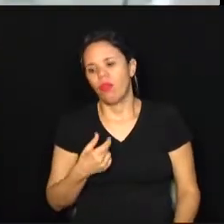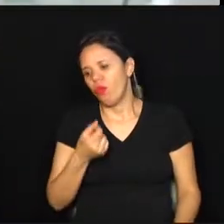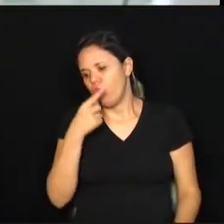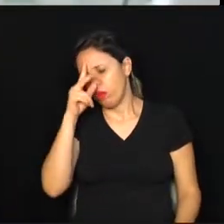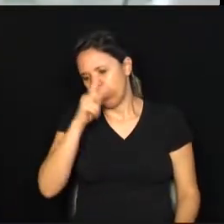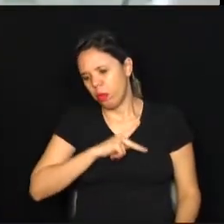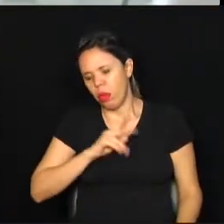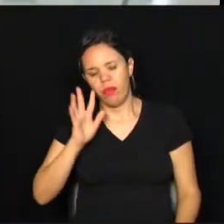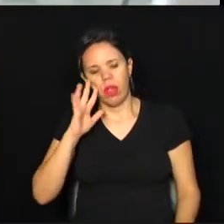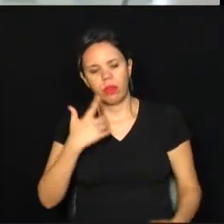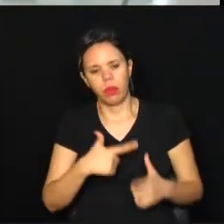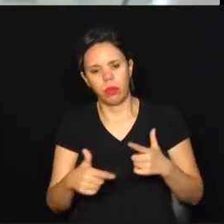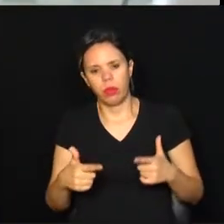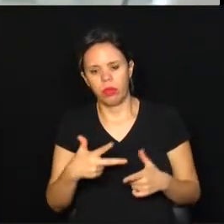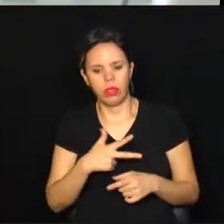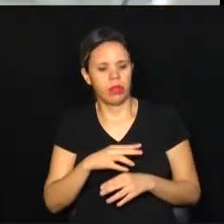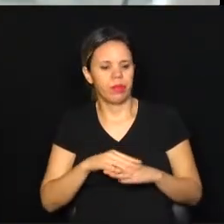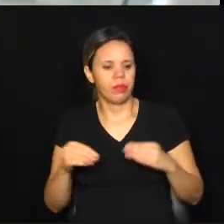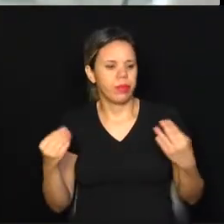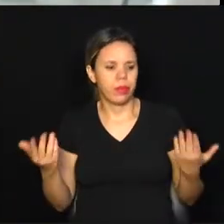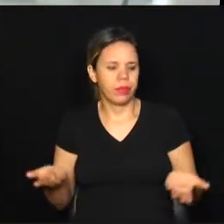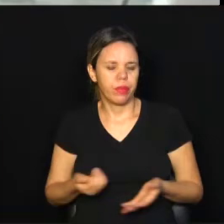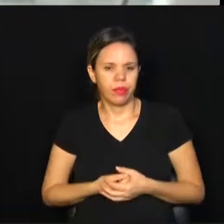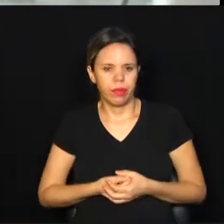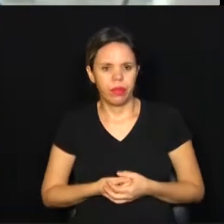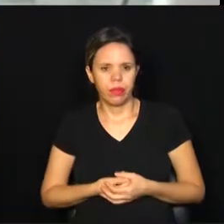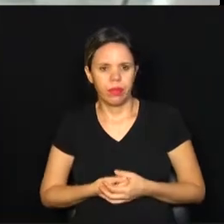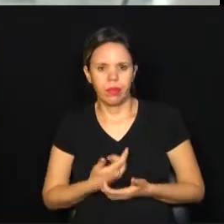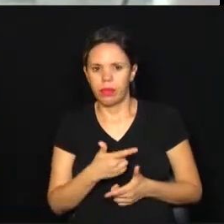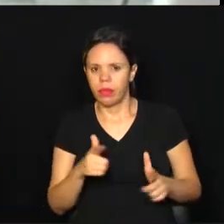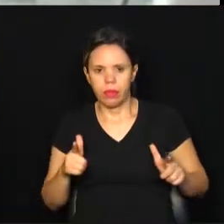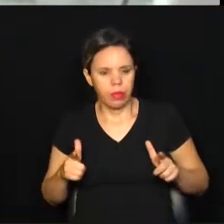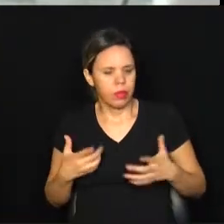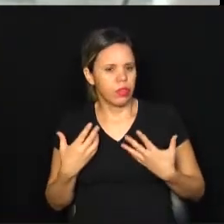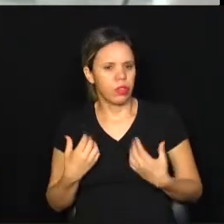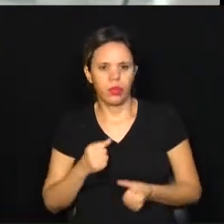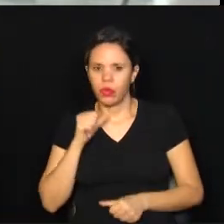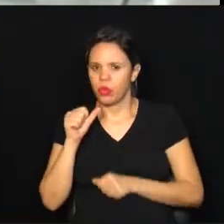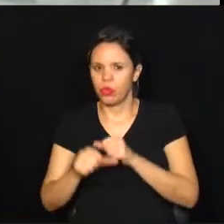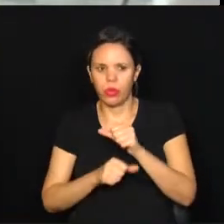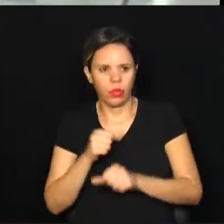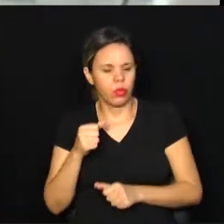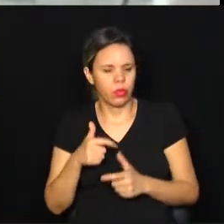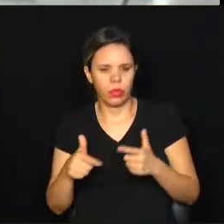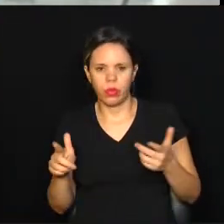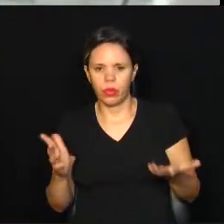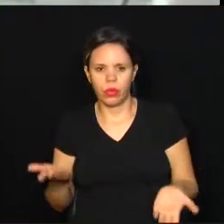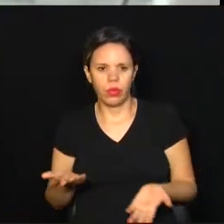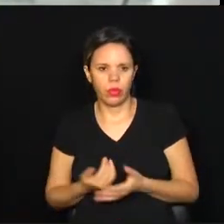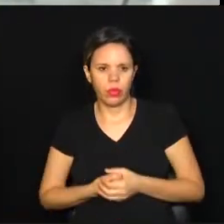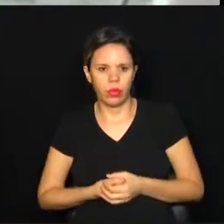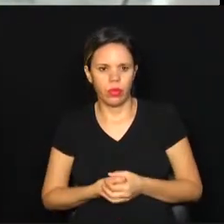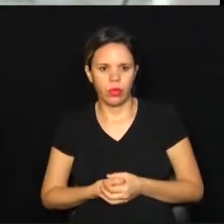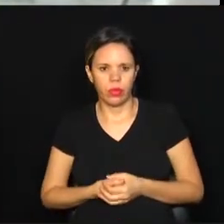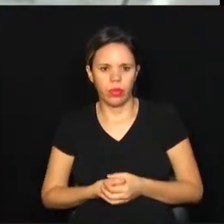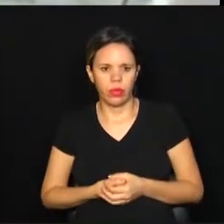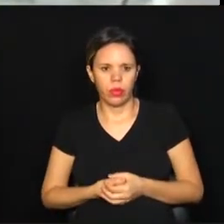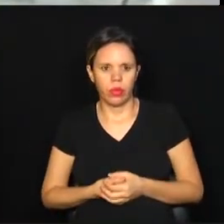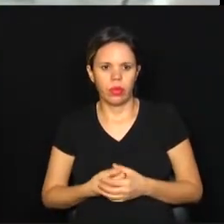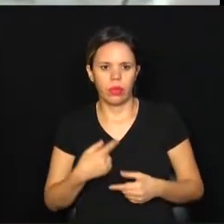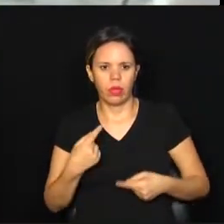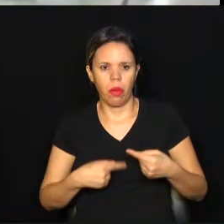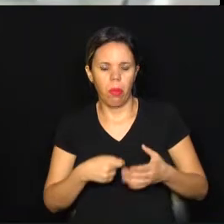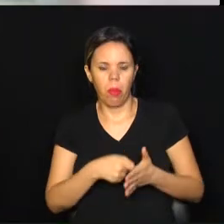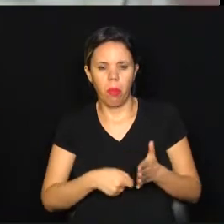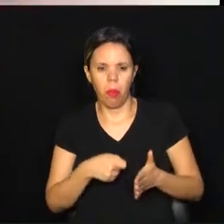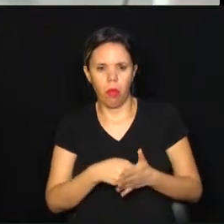porque vai resolver o meu problema. Então, sem ela, nós não vamos mudar essa realidade, inclusive da política